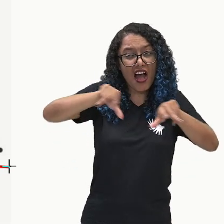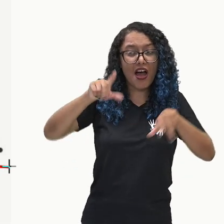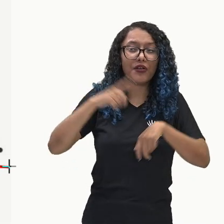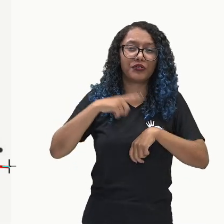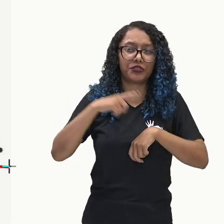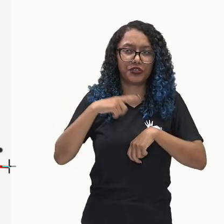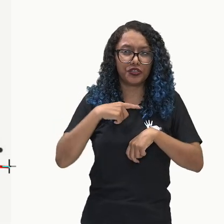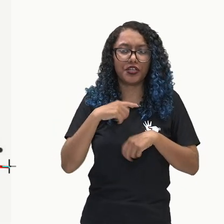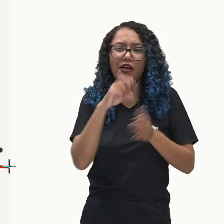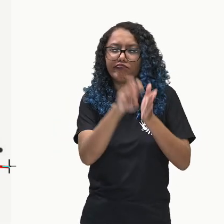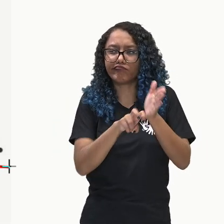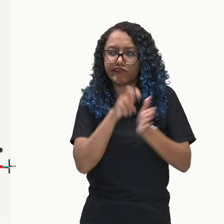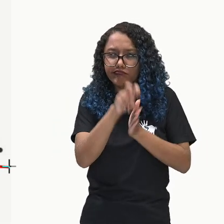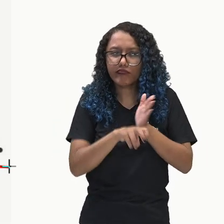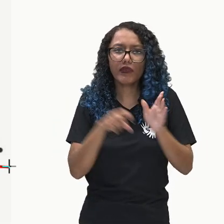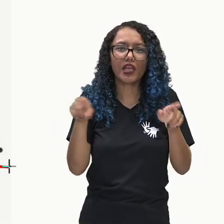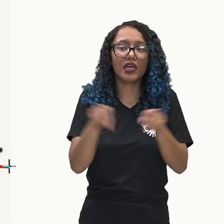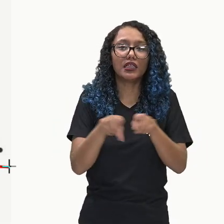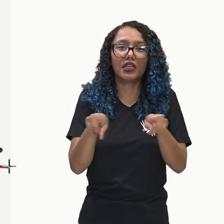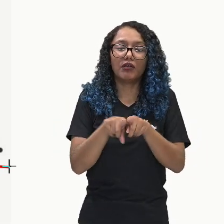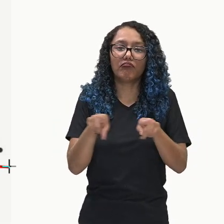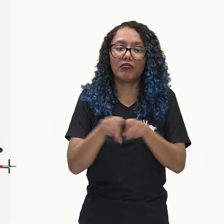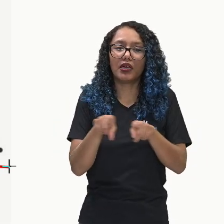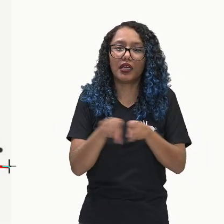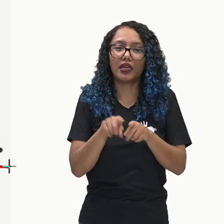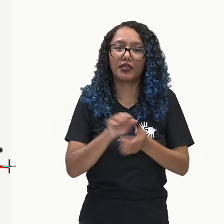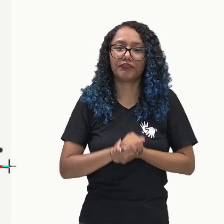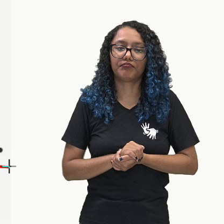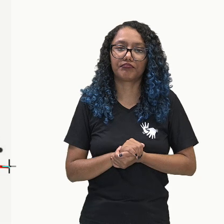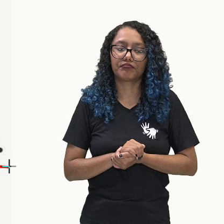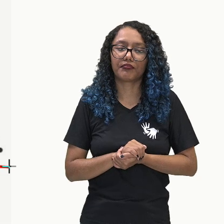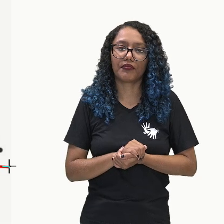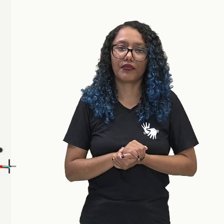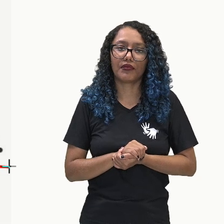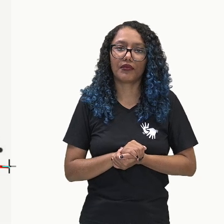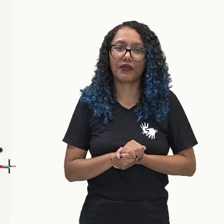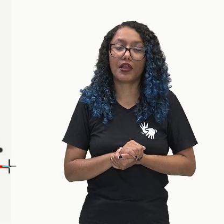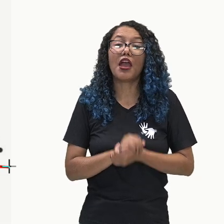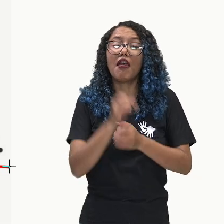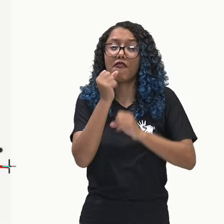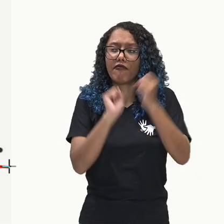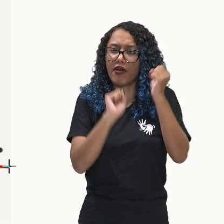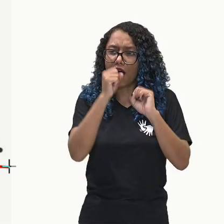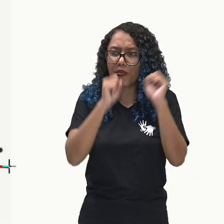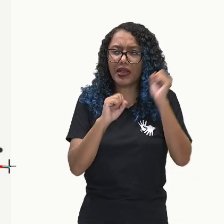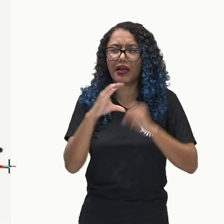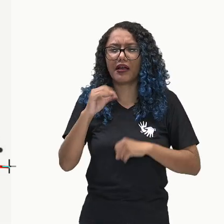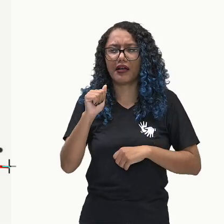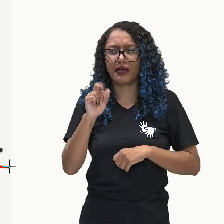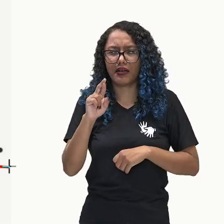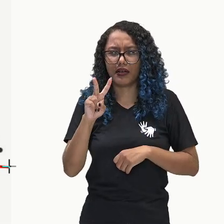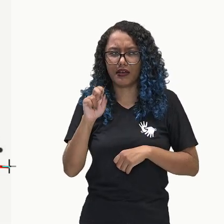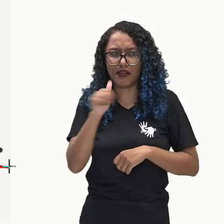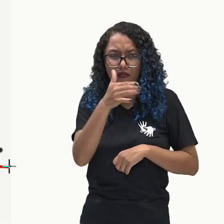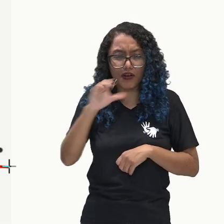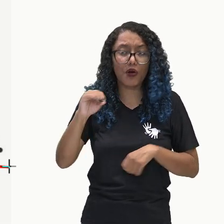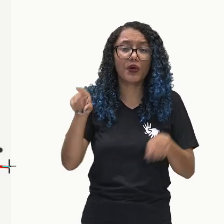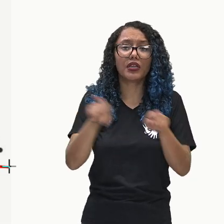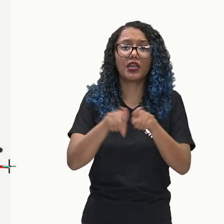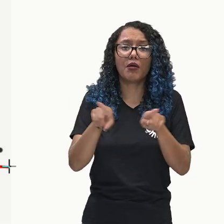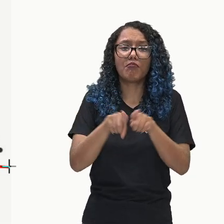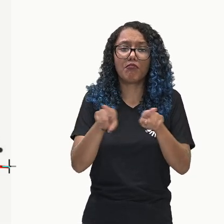uma ferrovia, tinha uma fábrica de carvão, tá, gente? E tinha, inclusive,